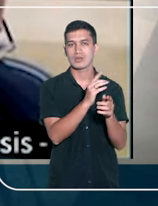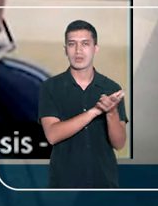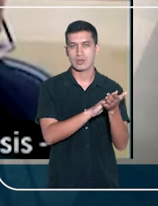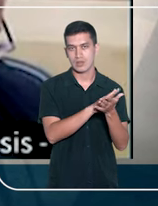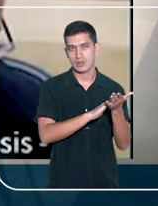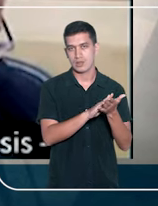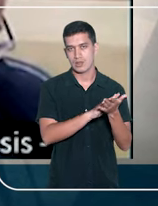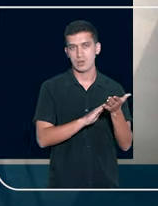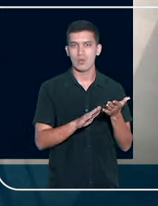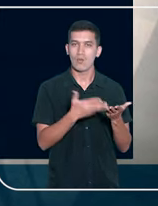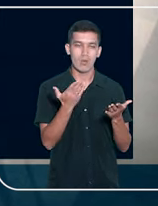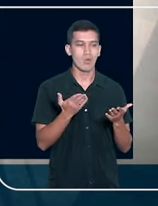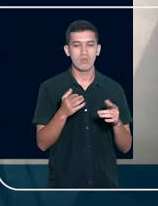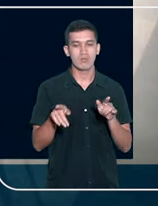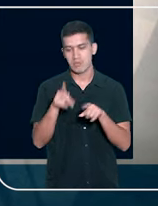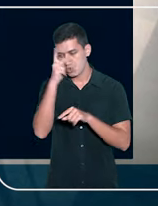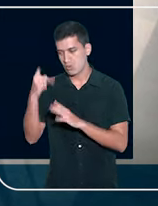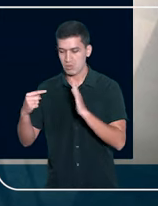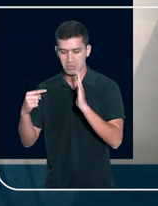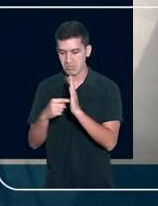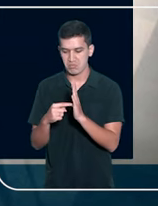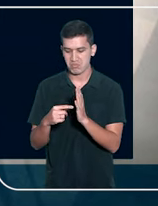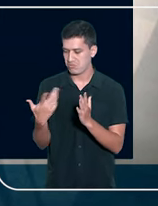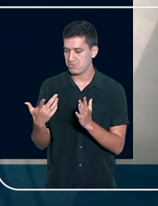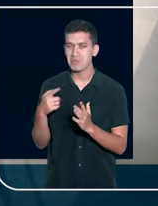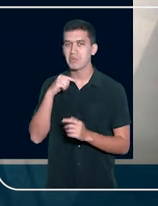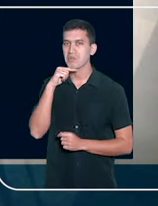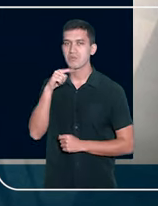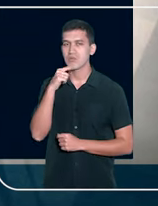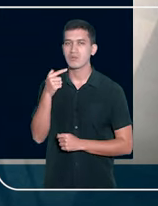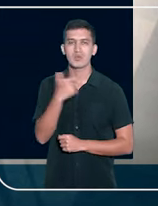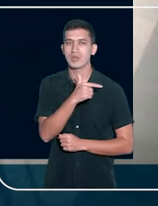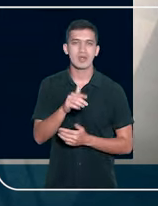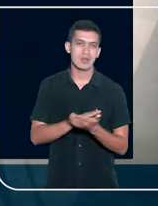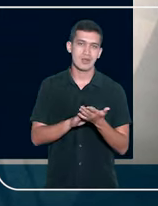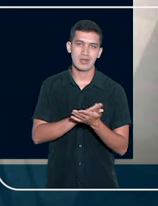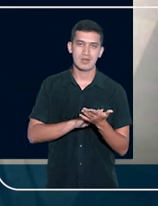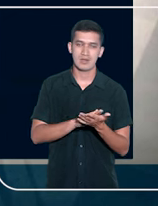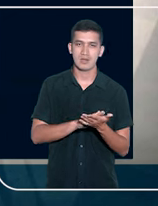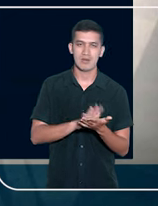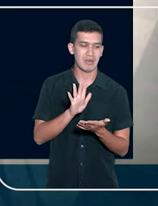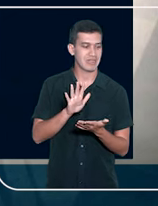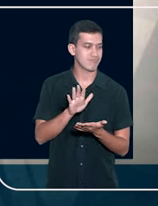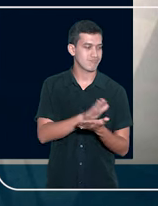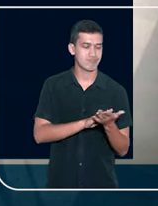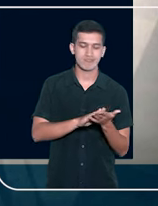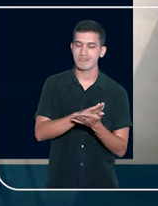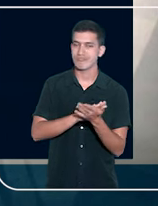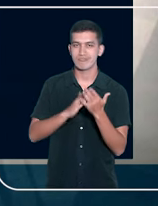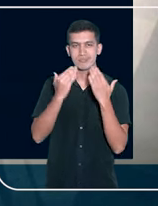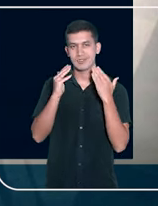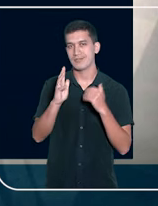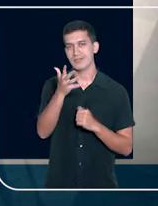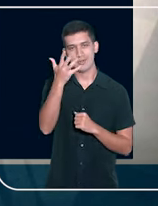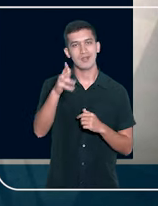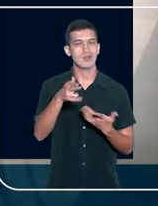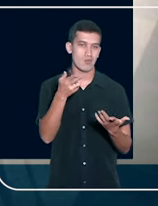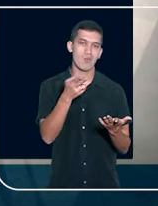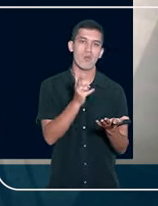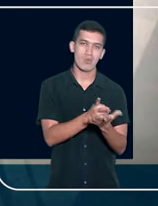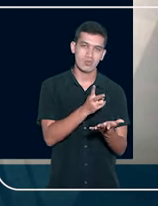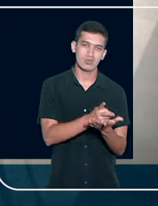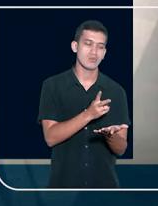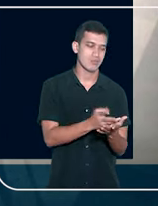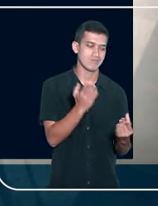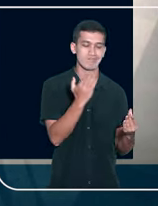existência do delito a inépcia da denúncia ou a atipicidade da conduta mas nenhuma delas foi demonstrada